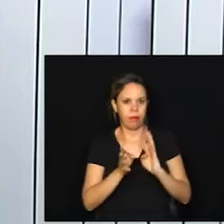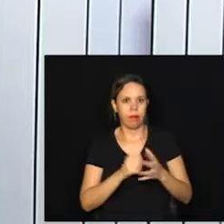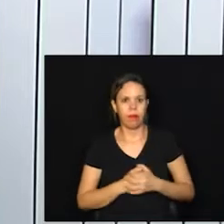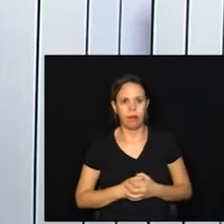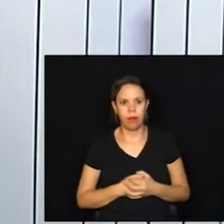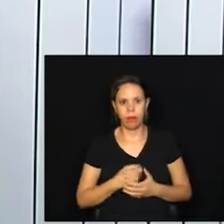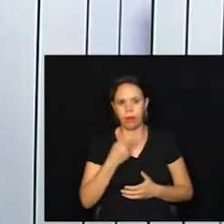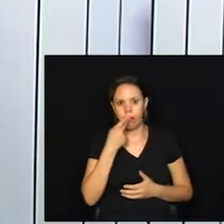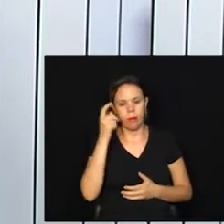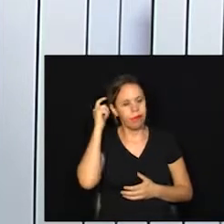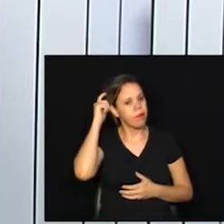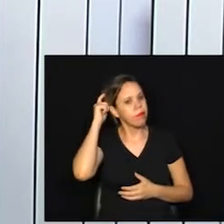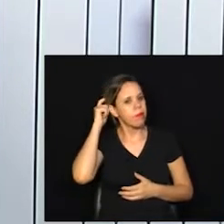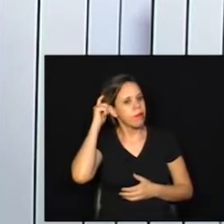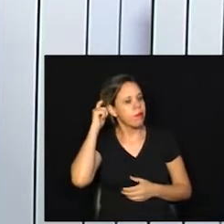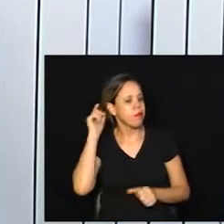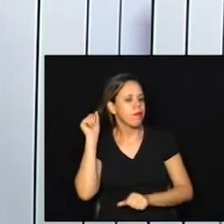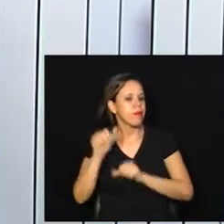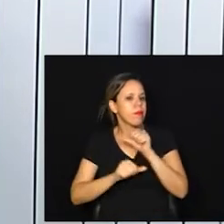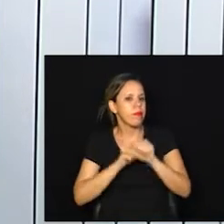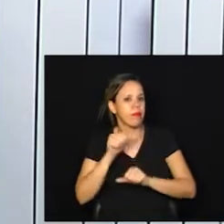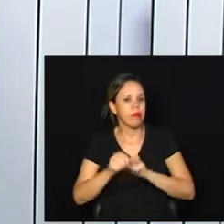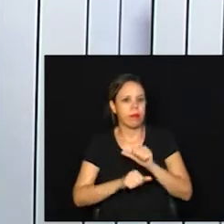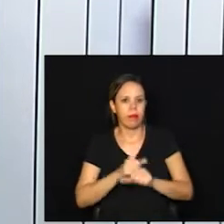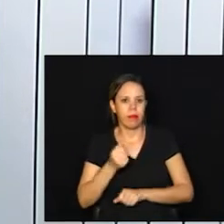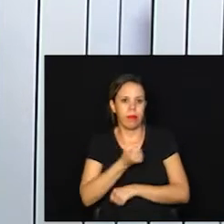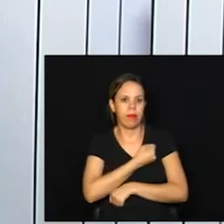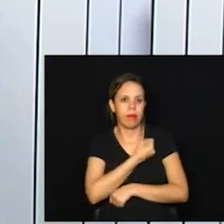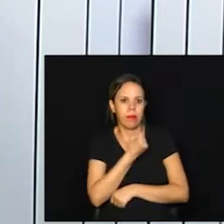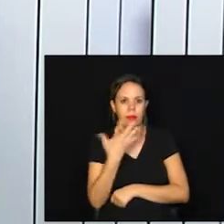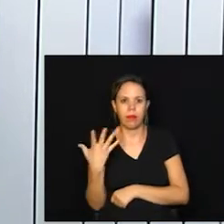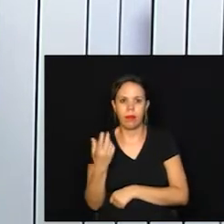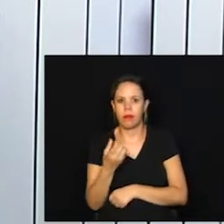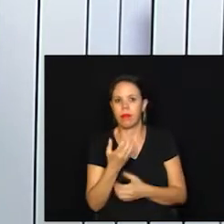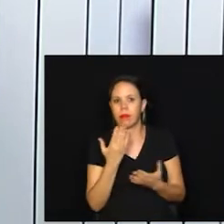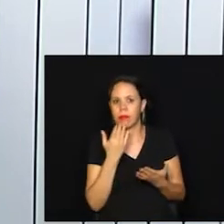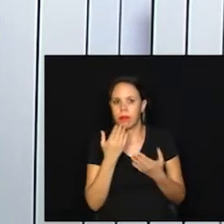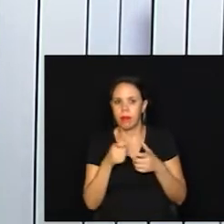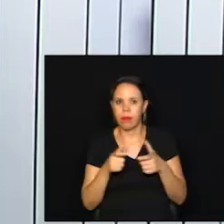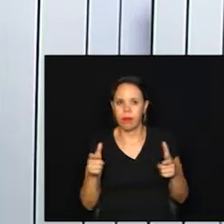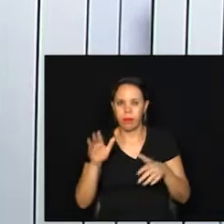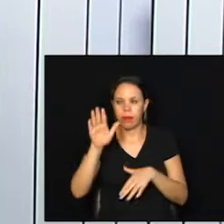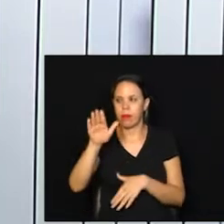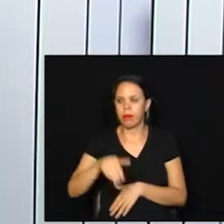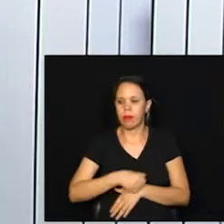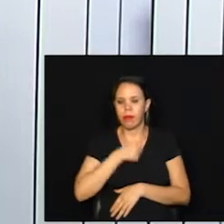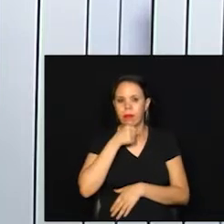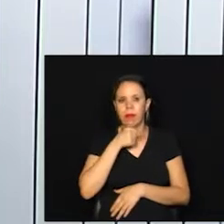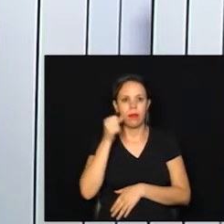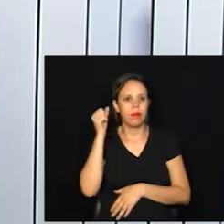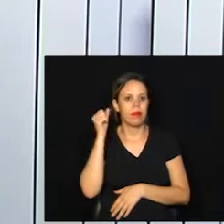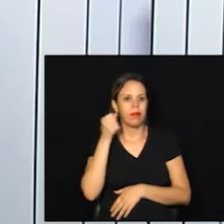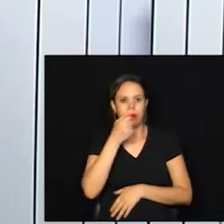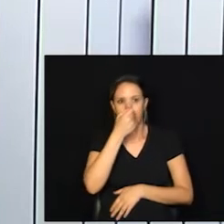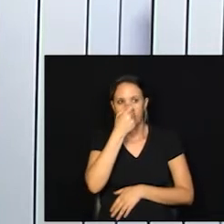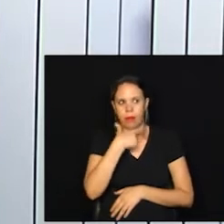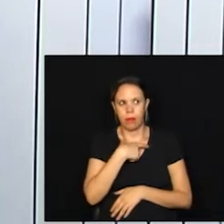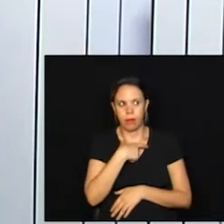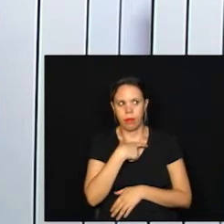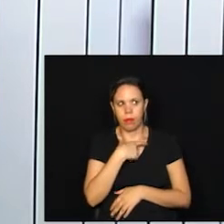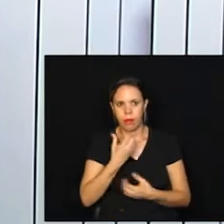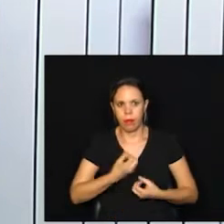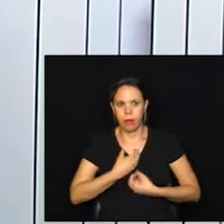para falar sobre essas mudanças, sobre o número de refeições, eu vou acionar o nosso repórter Rubens Morelli com